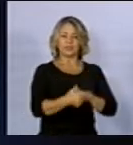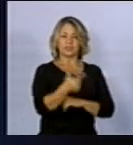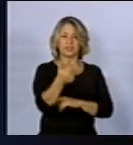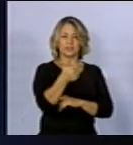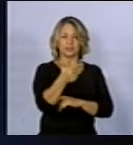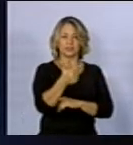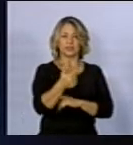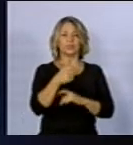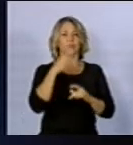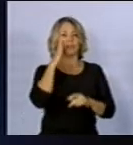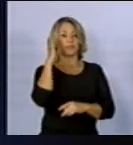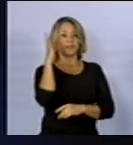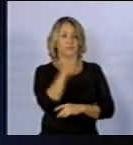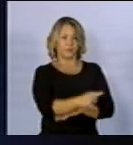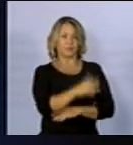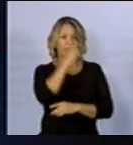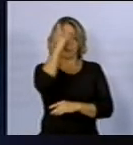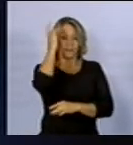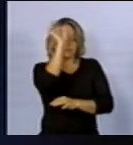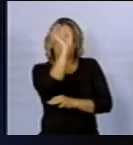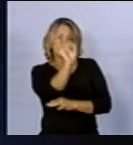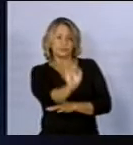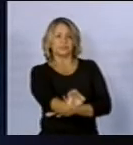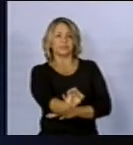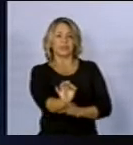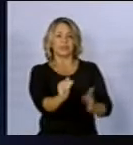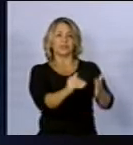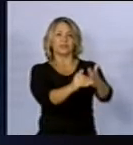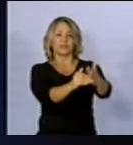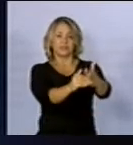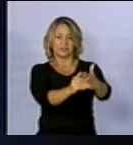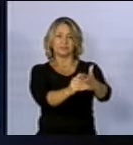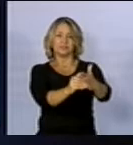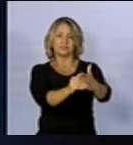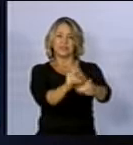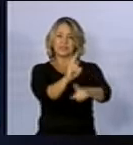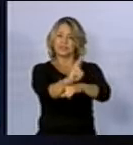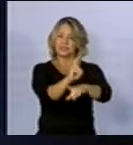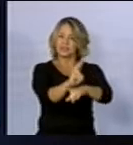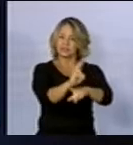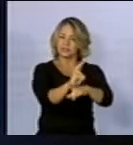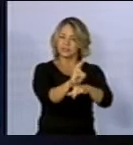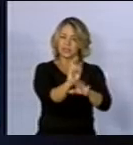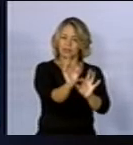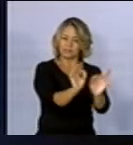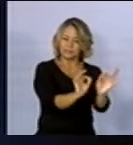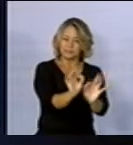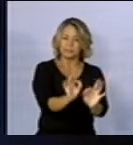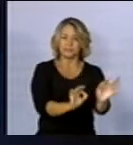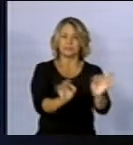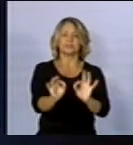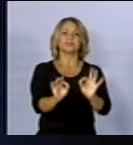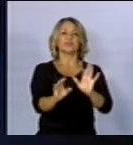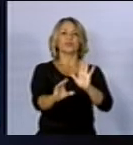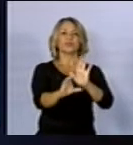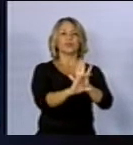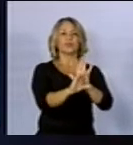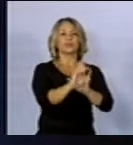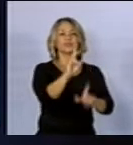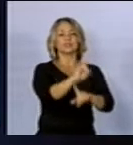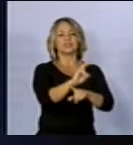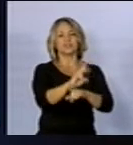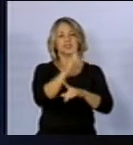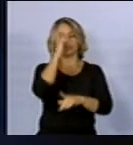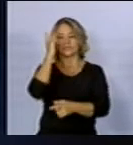destinatário final ao eh assegurar a aplicação do Código de Defesa do Consumidor esta